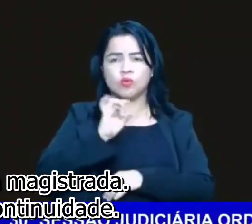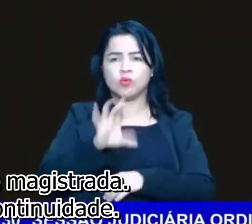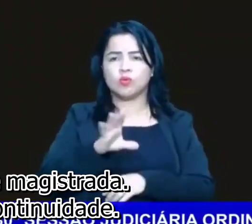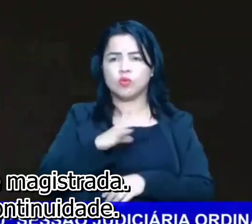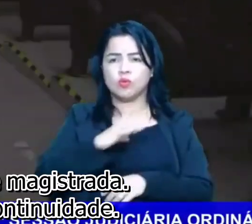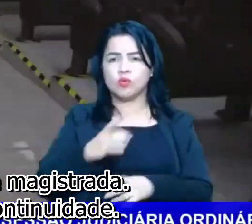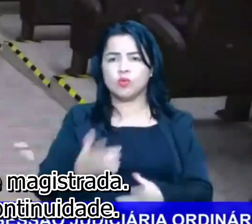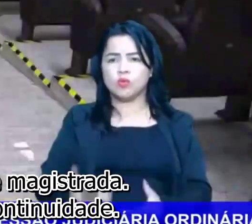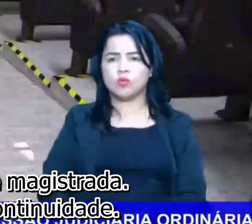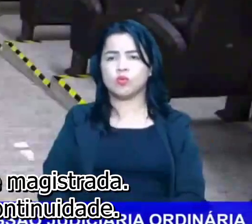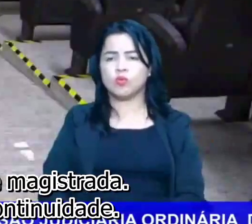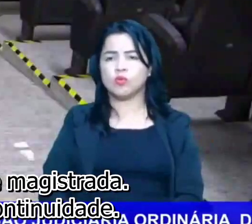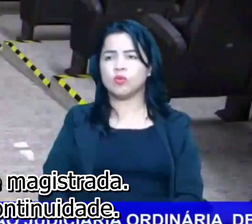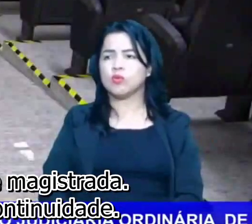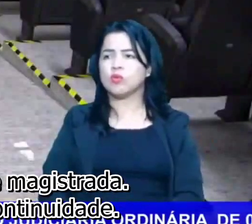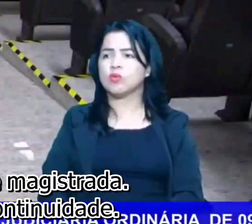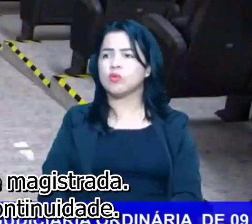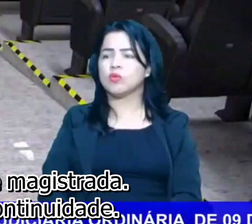isso.